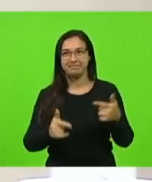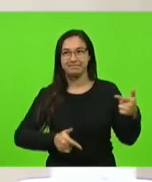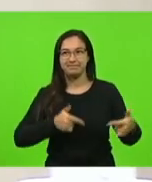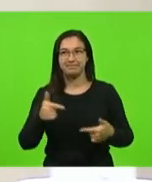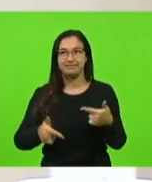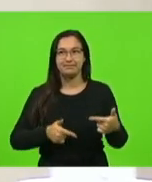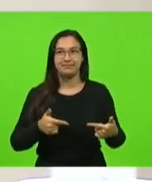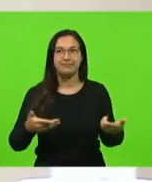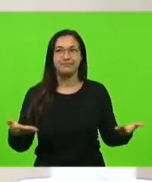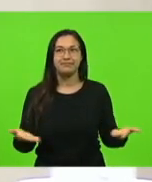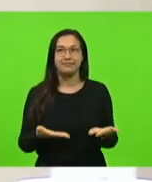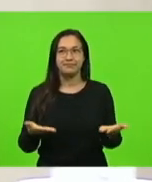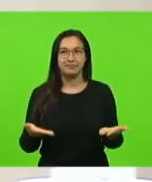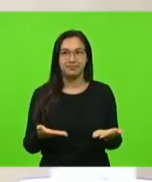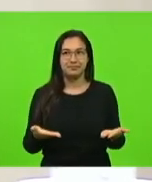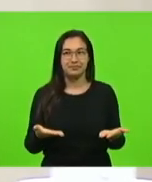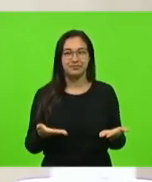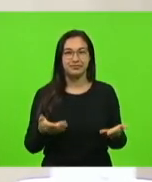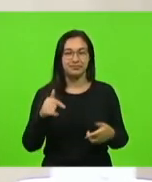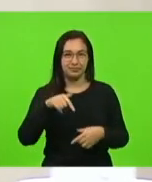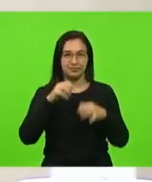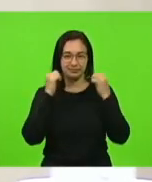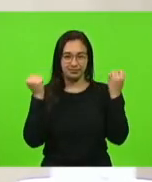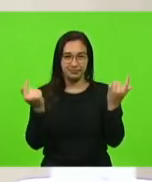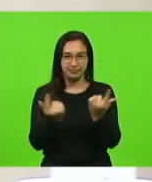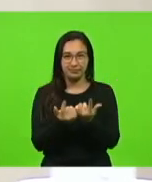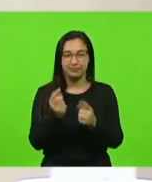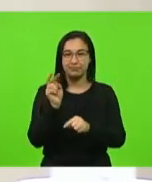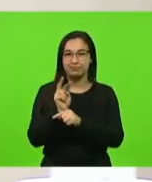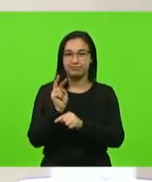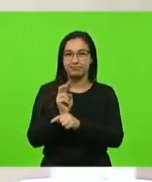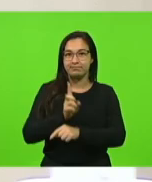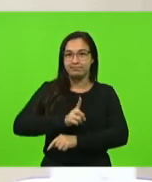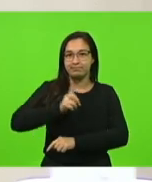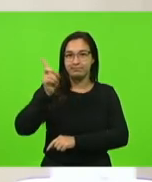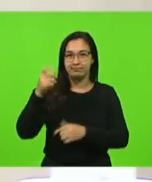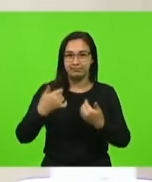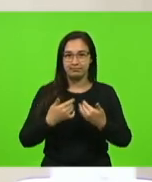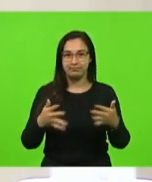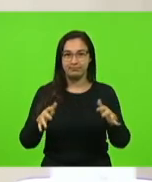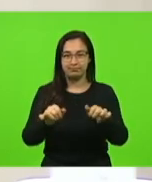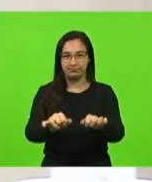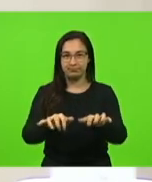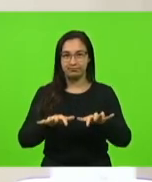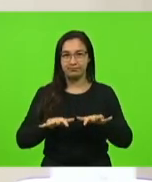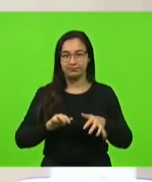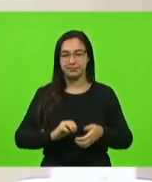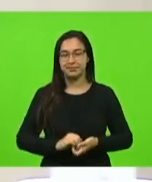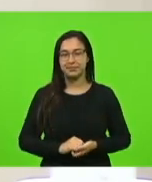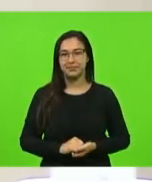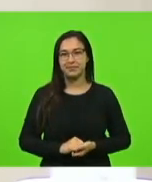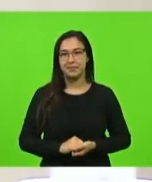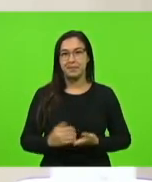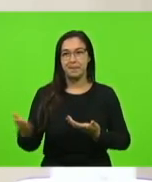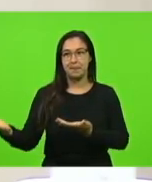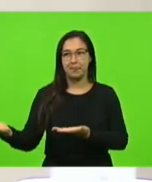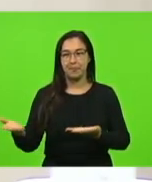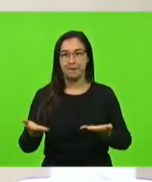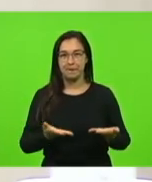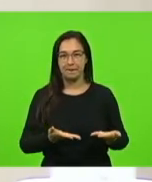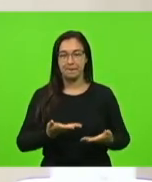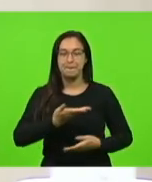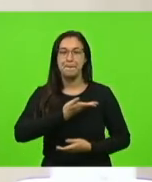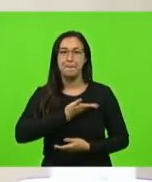hoje aqui no Parlamento Catarinense. Sobre a proteção de Deus, declaro aberta a presente sessão. Convido o